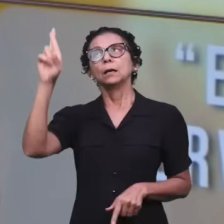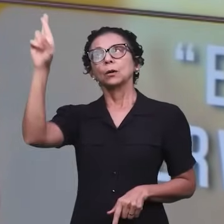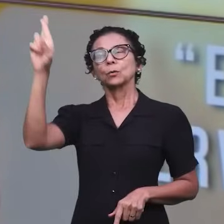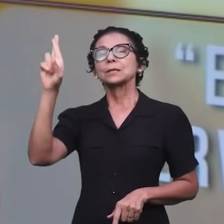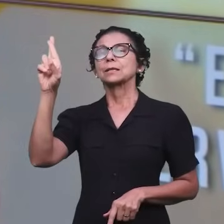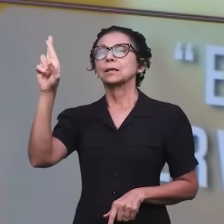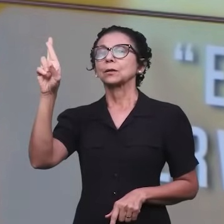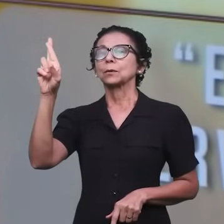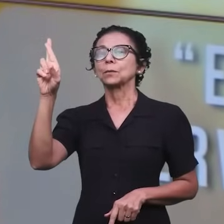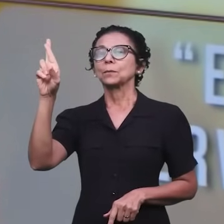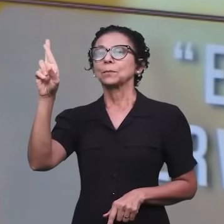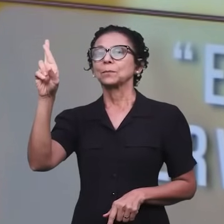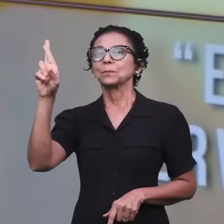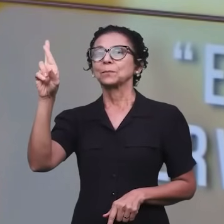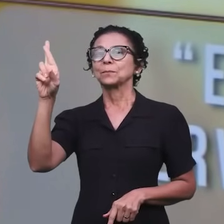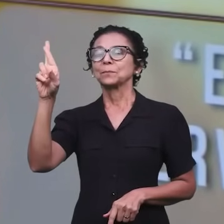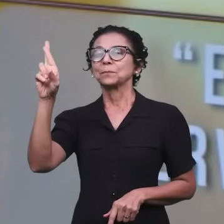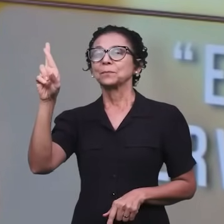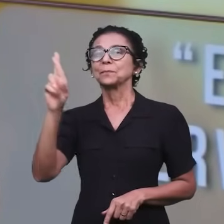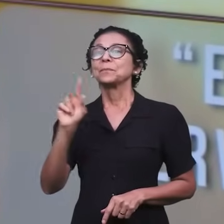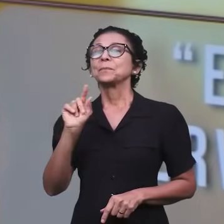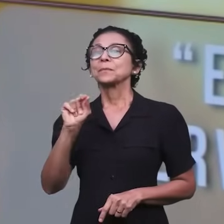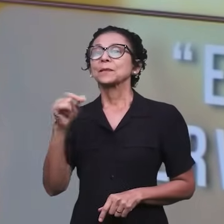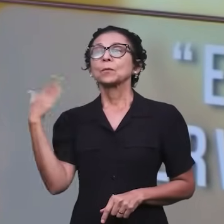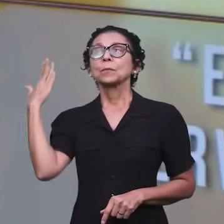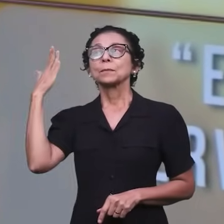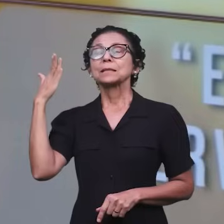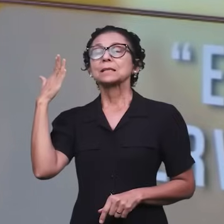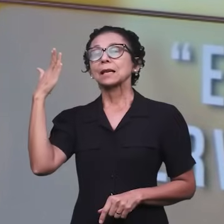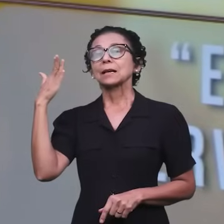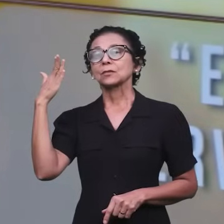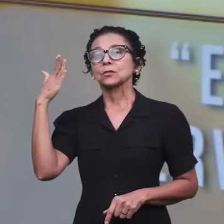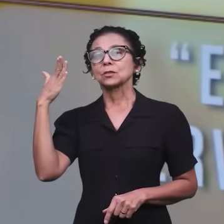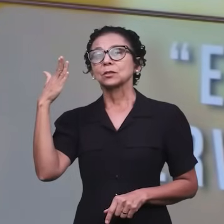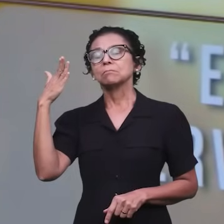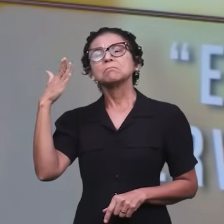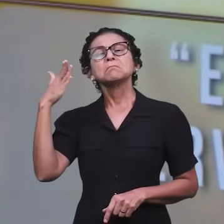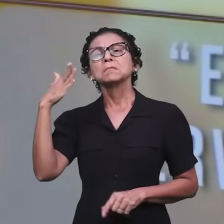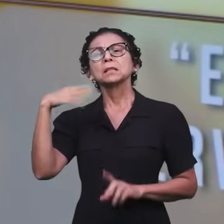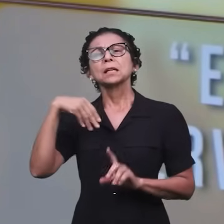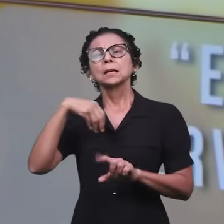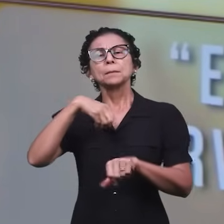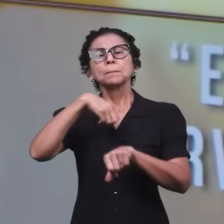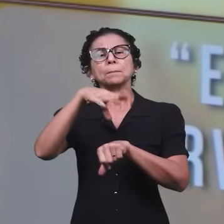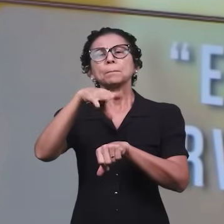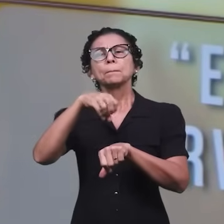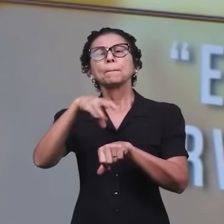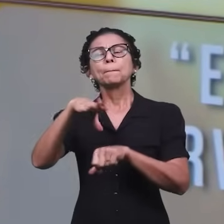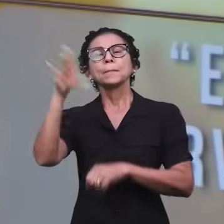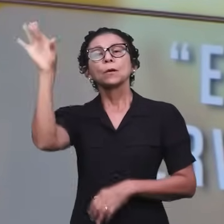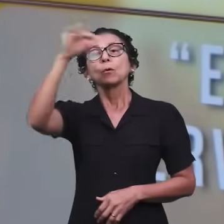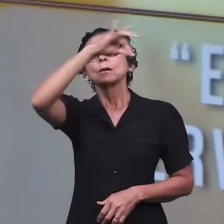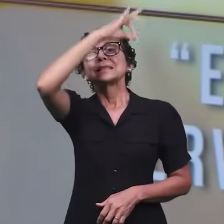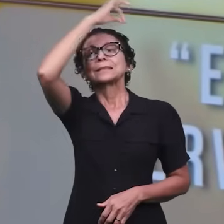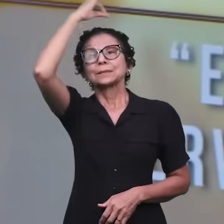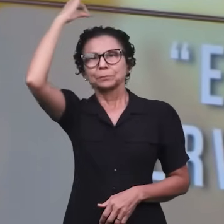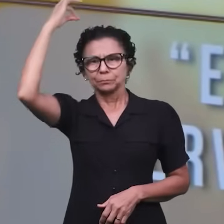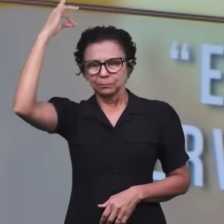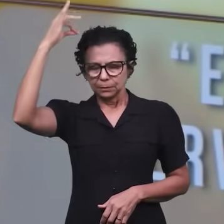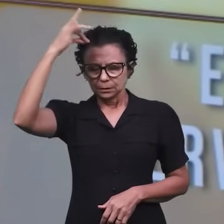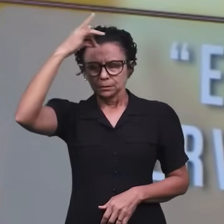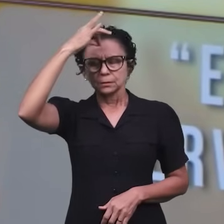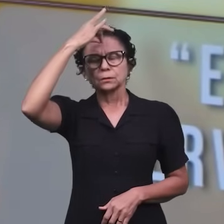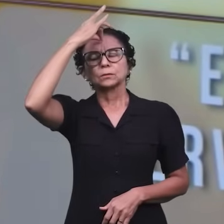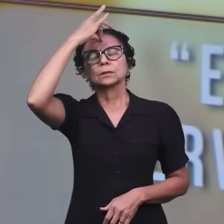uma mensagem, cujo mensageiro é o Espírito Santo. Nós temos recebido essa mensagem, que é a oportunidade